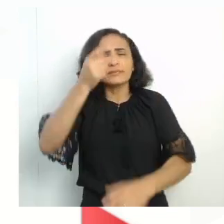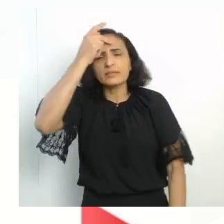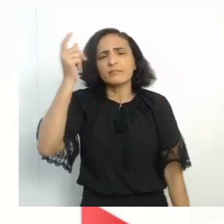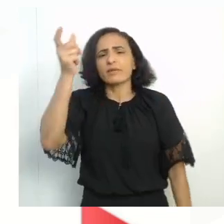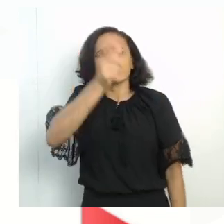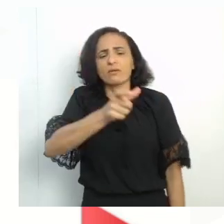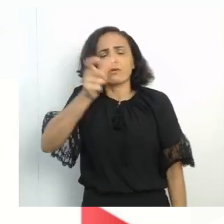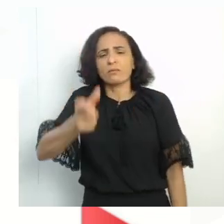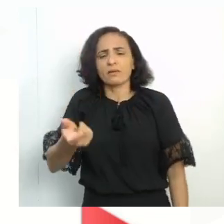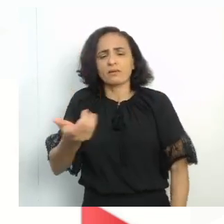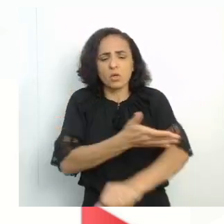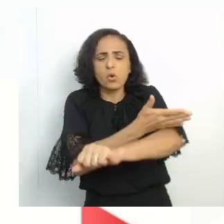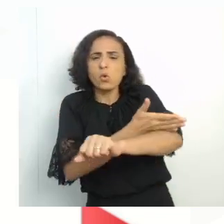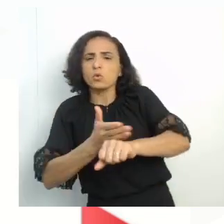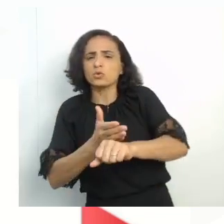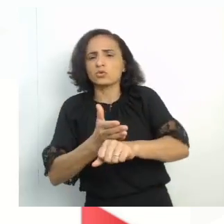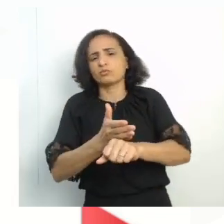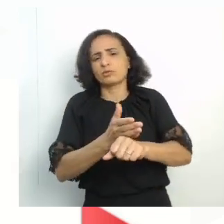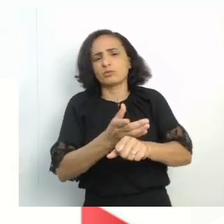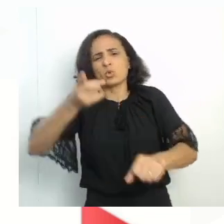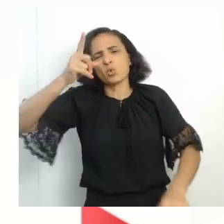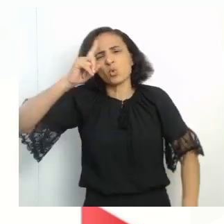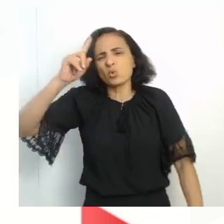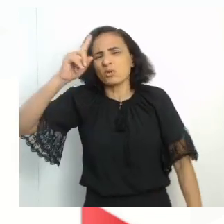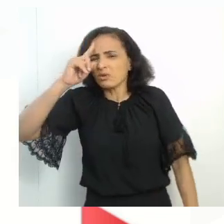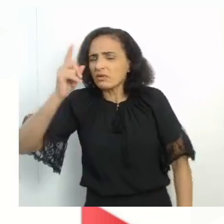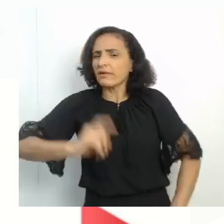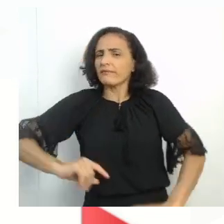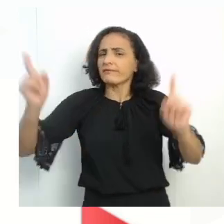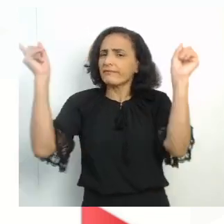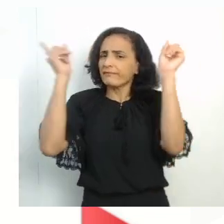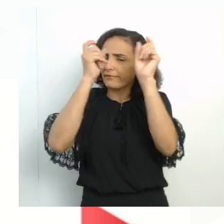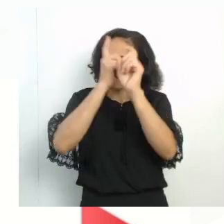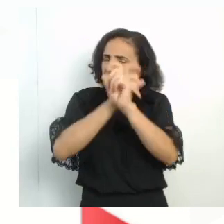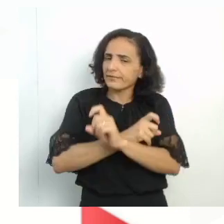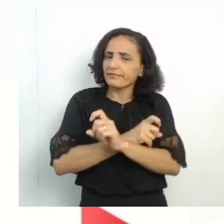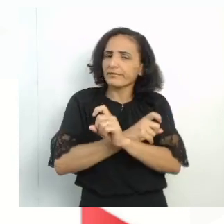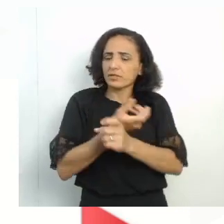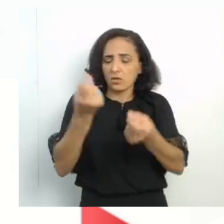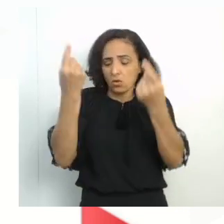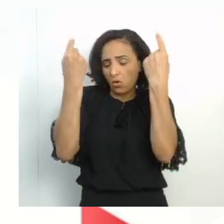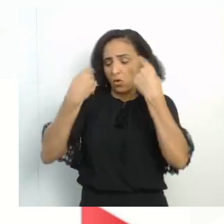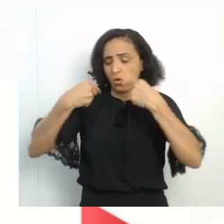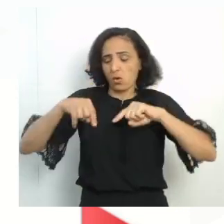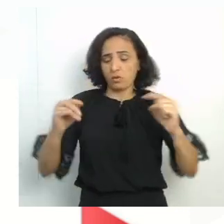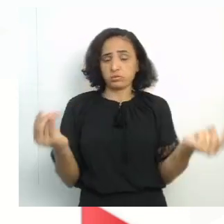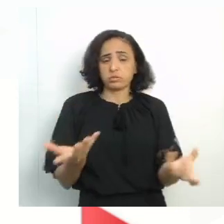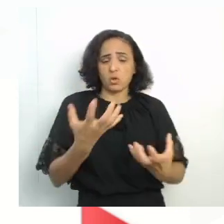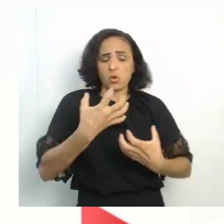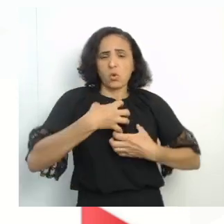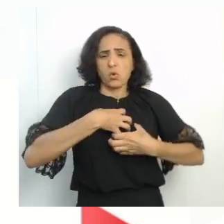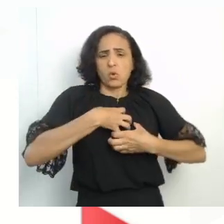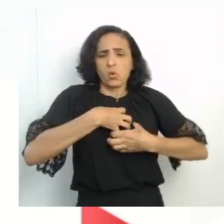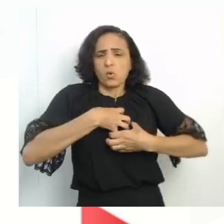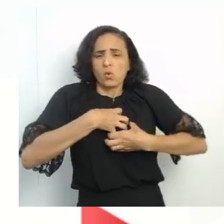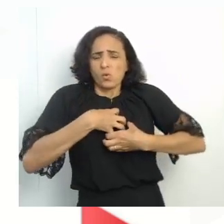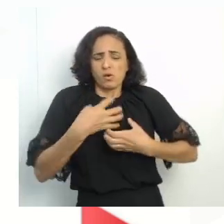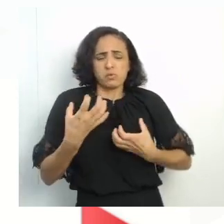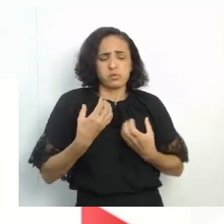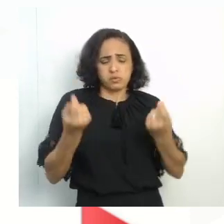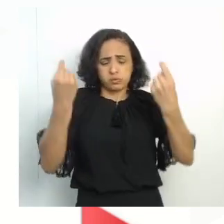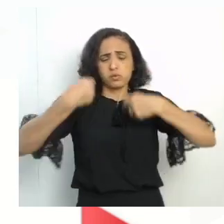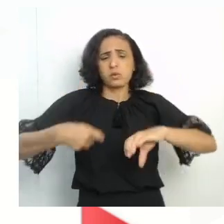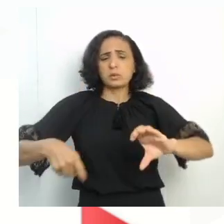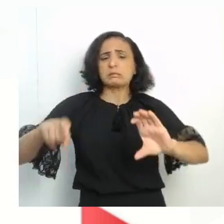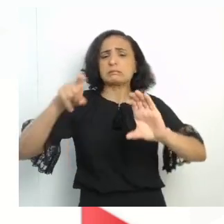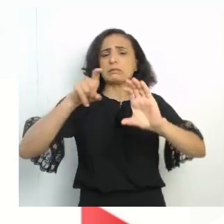ser habitual. Depois do uso habitual, ele começa a ser dependente. É onde